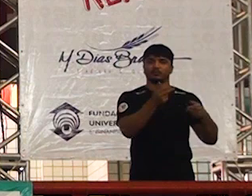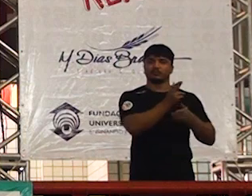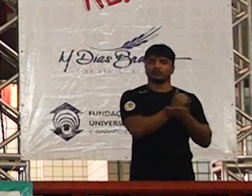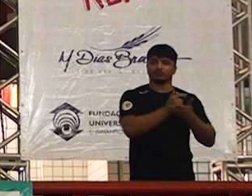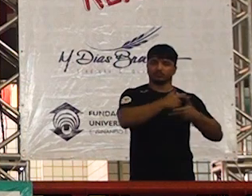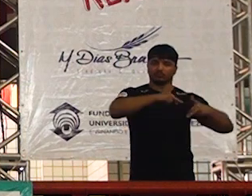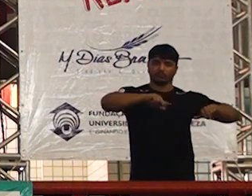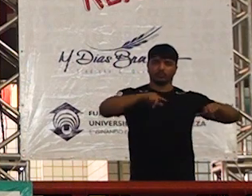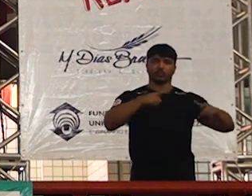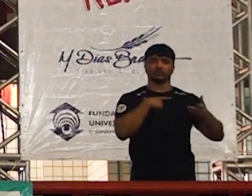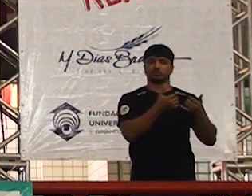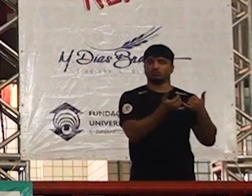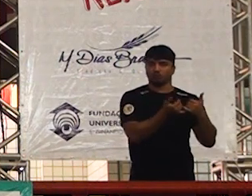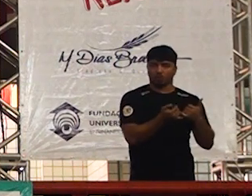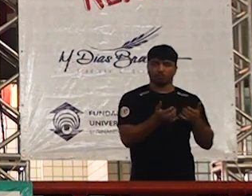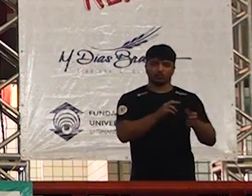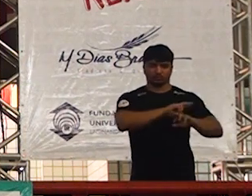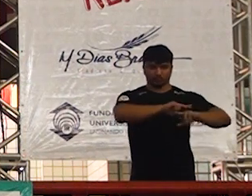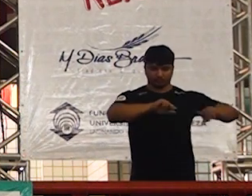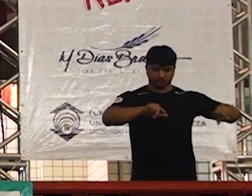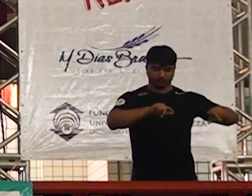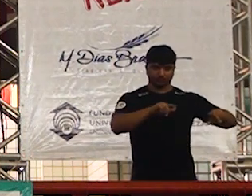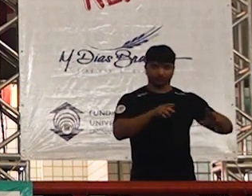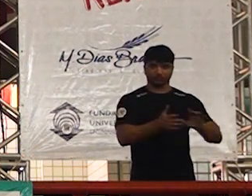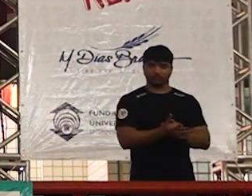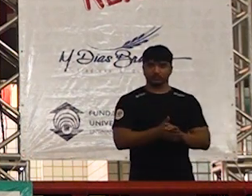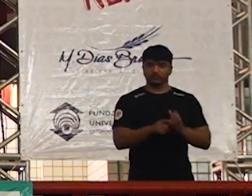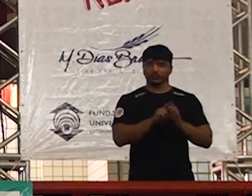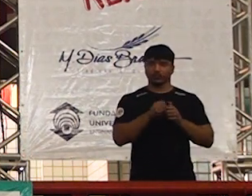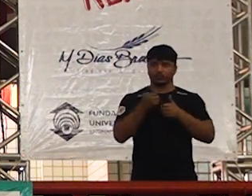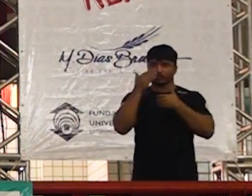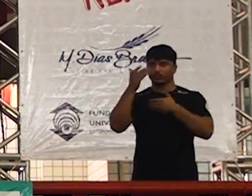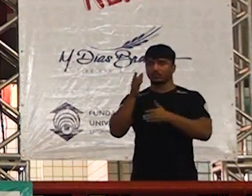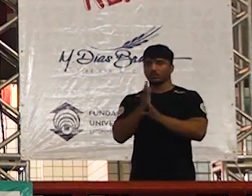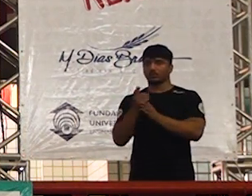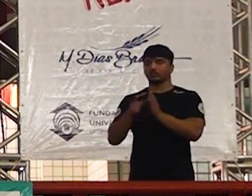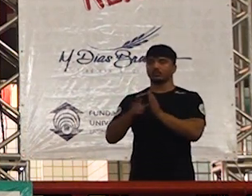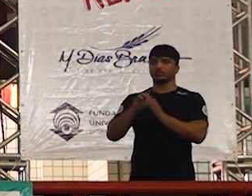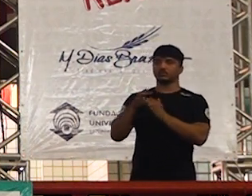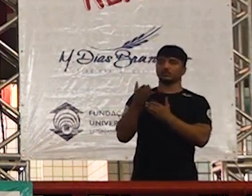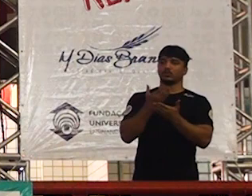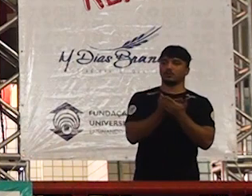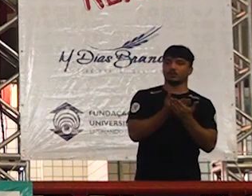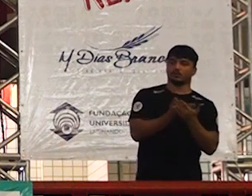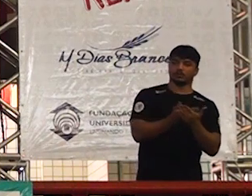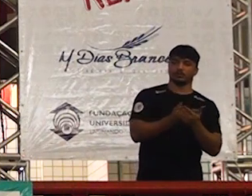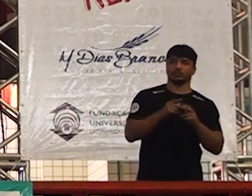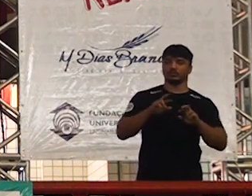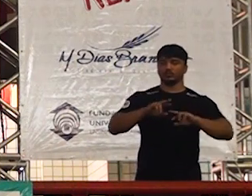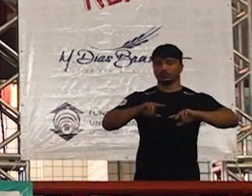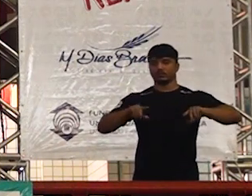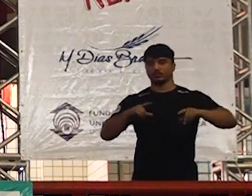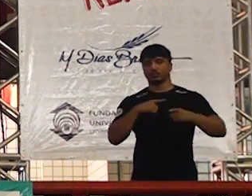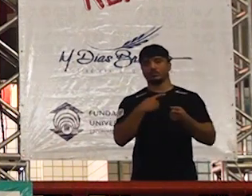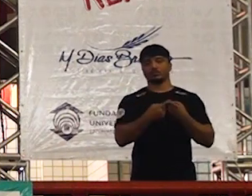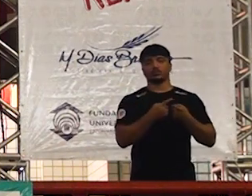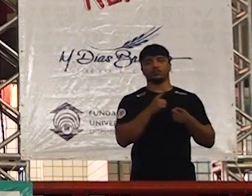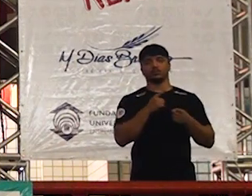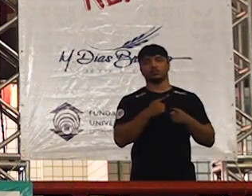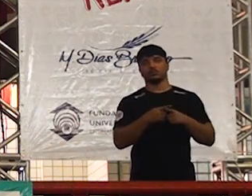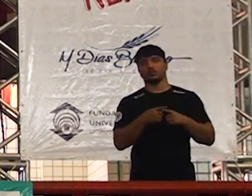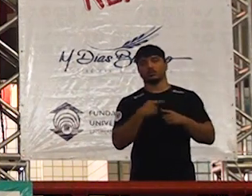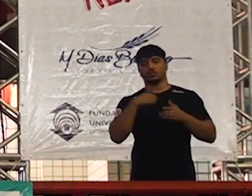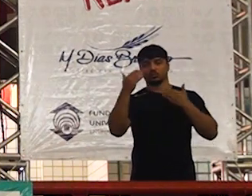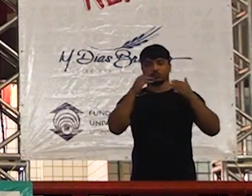animes, jogos. Antes eu quero agradecer pela aula passada, e por essa, pois eu